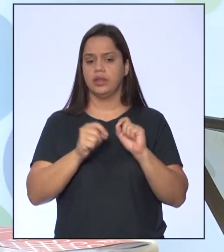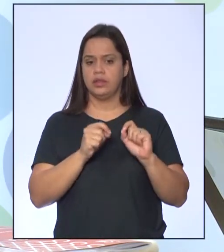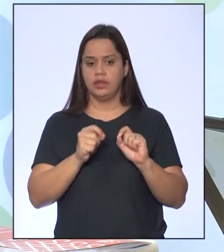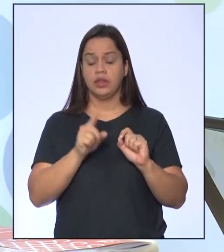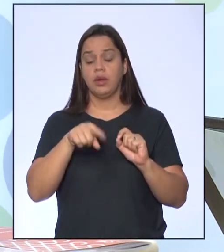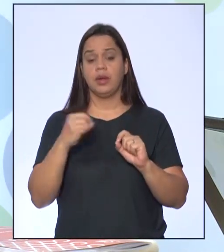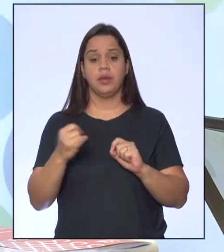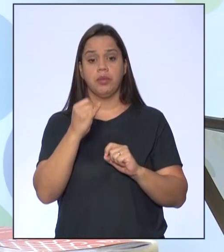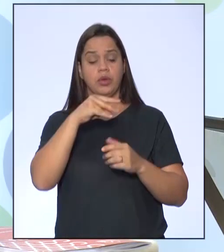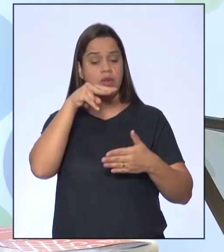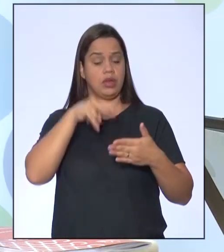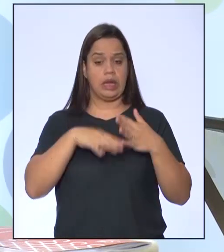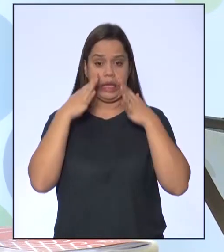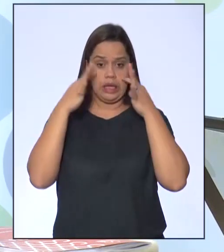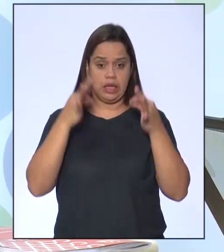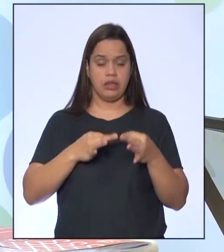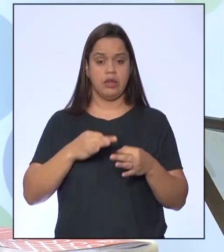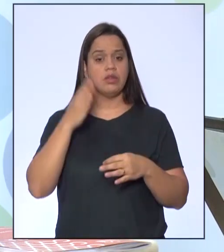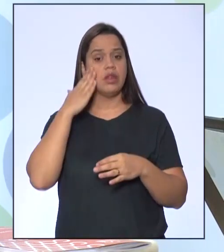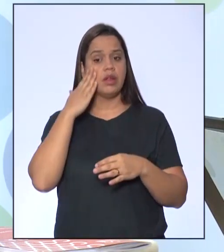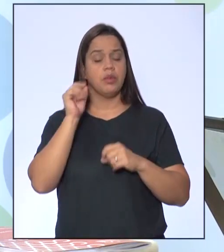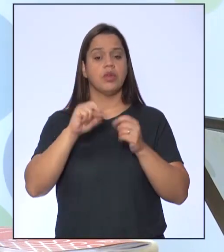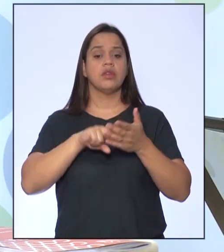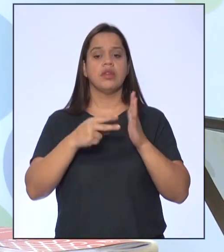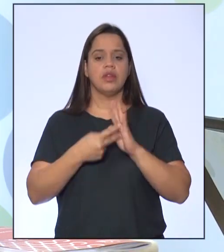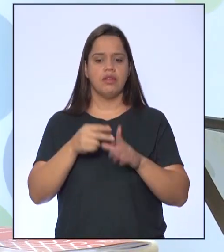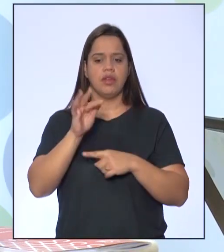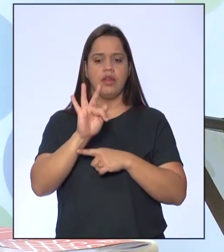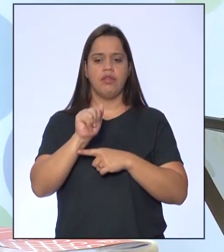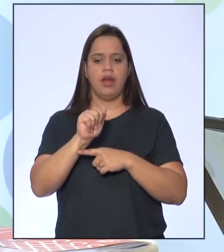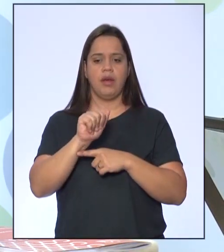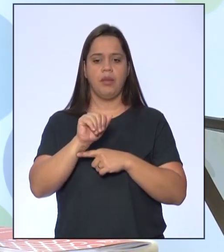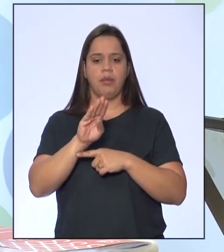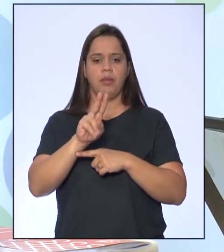muito importante vocês saberem o conceito de fábula.